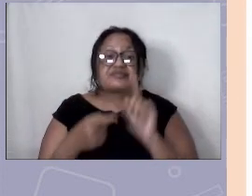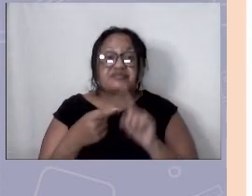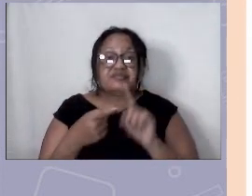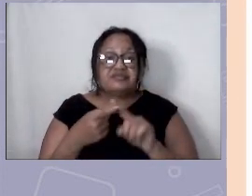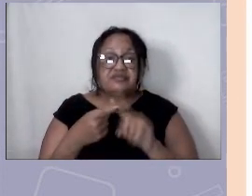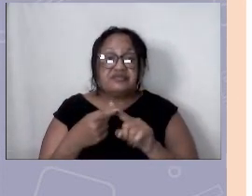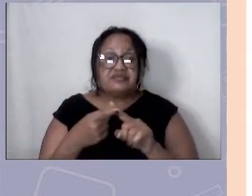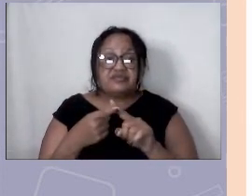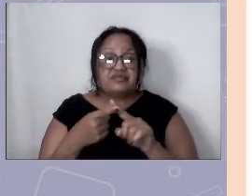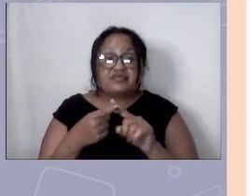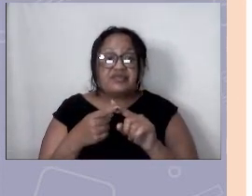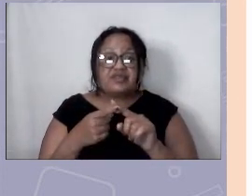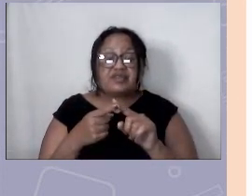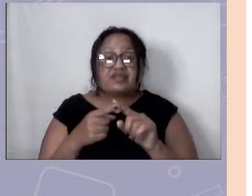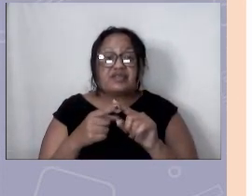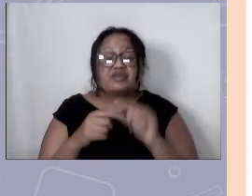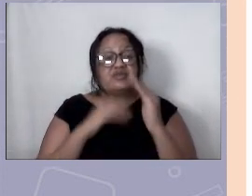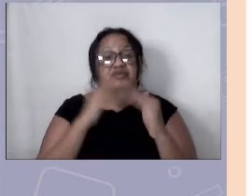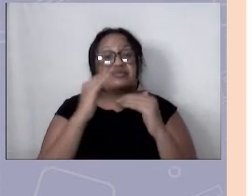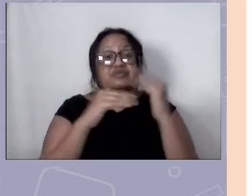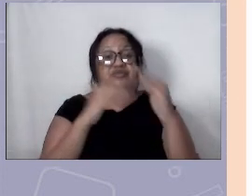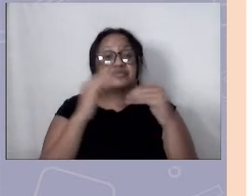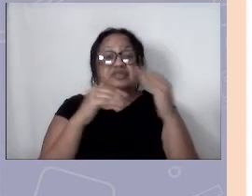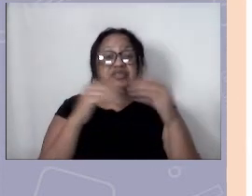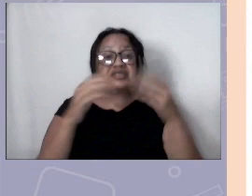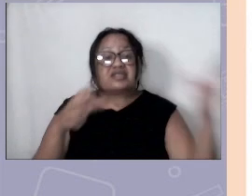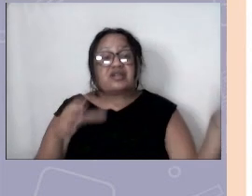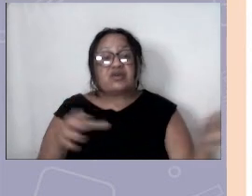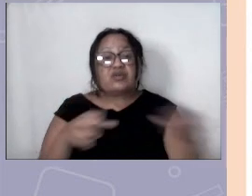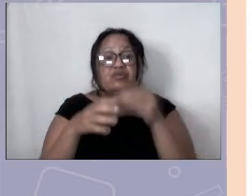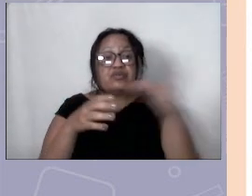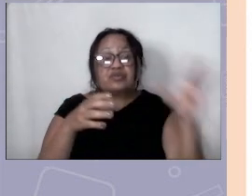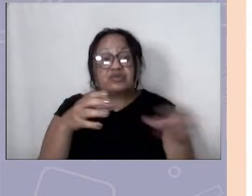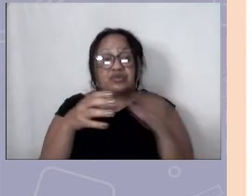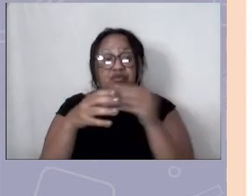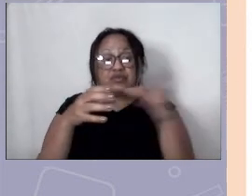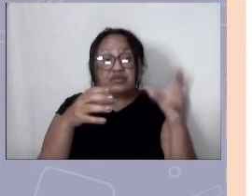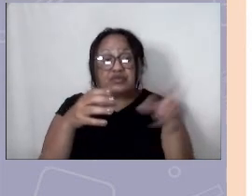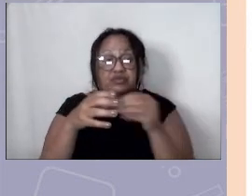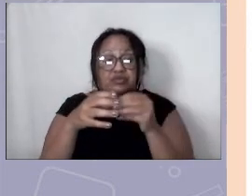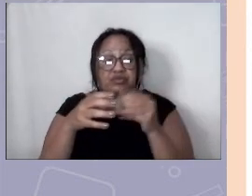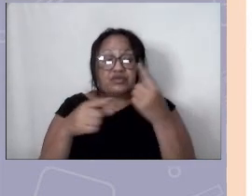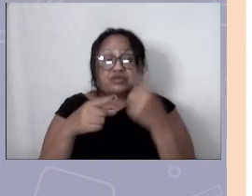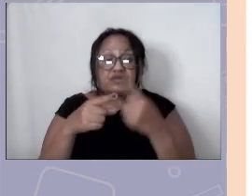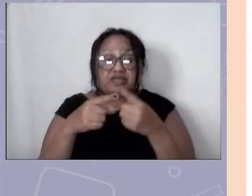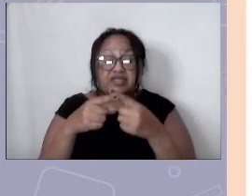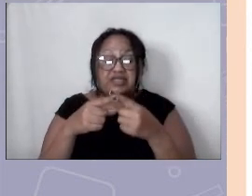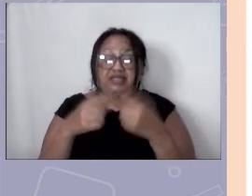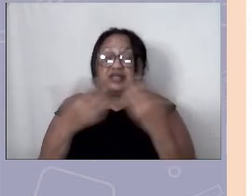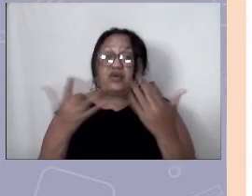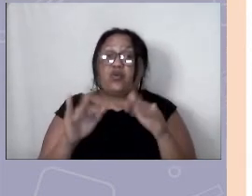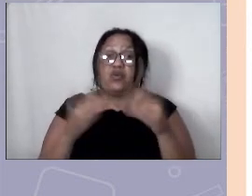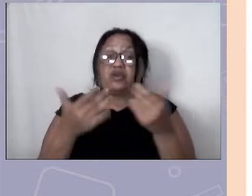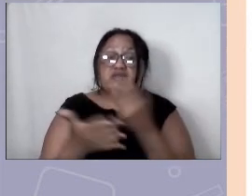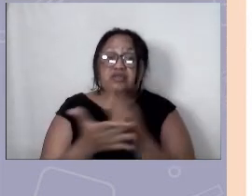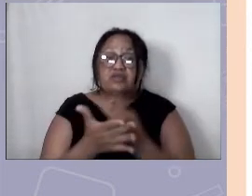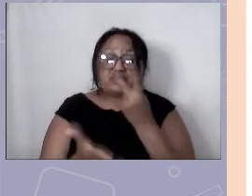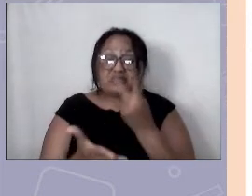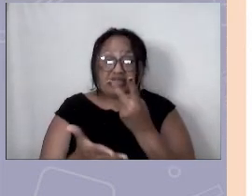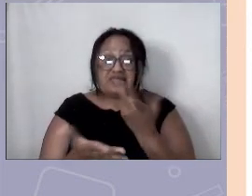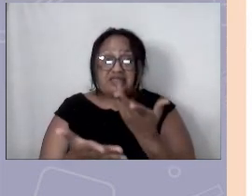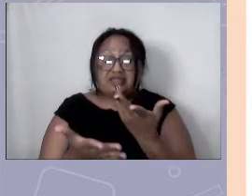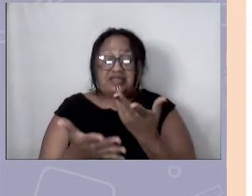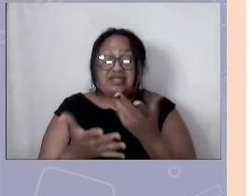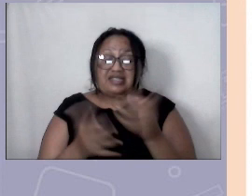também do processo de bioacumulação que pode acontecer porque esse uma vez que esses esses agrotóxicos são